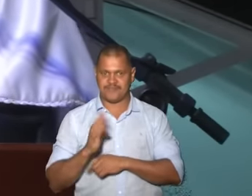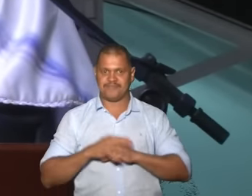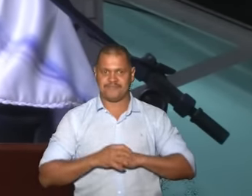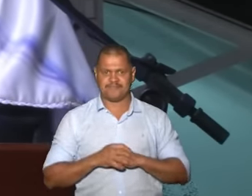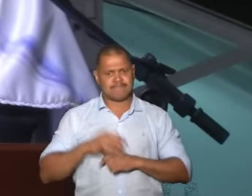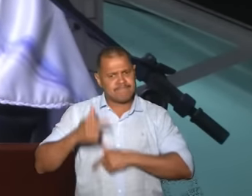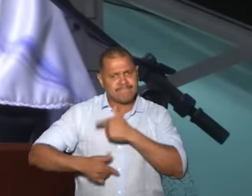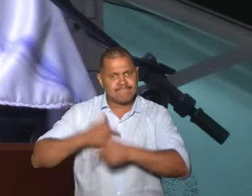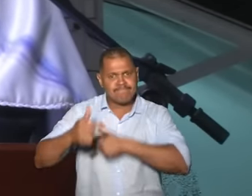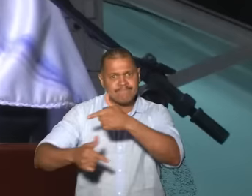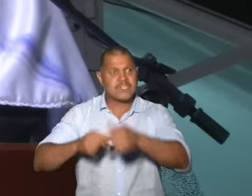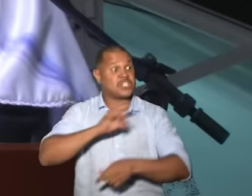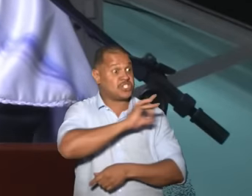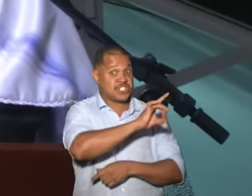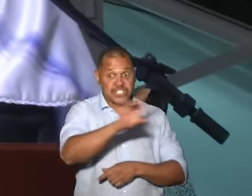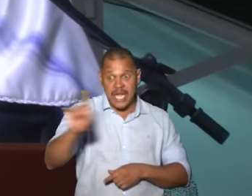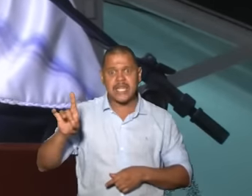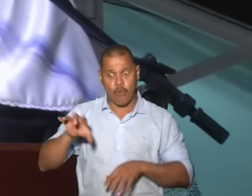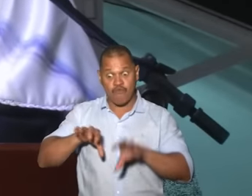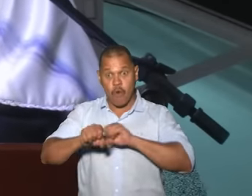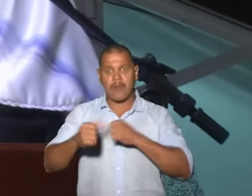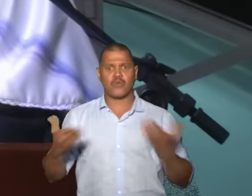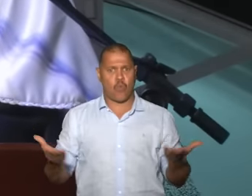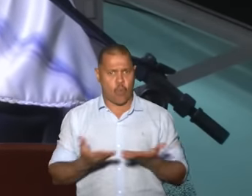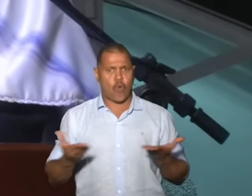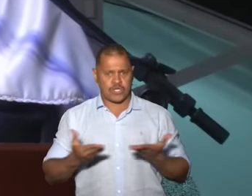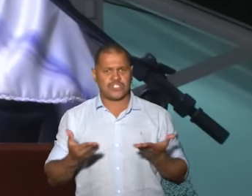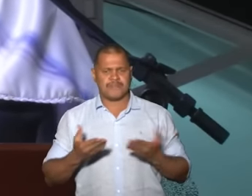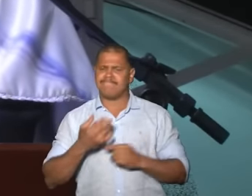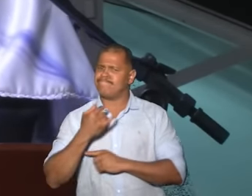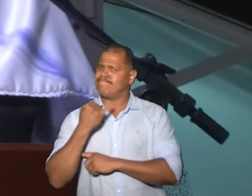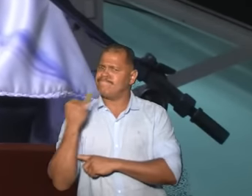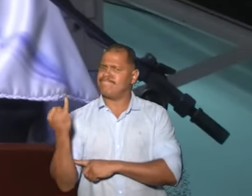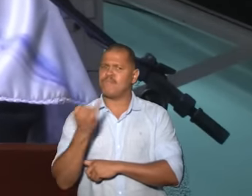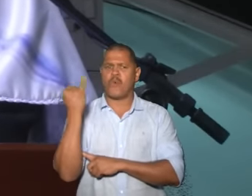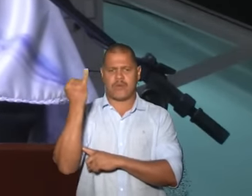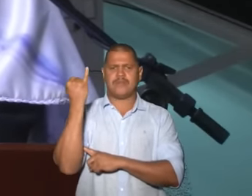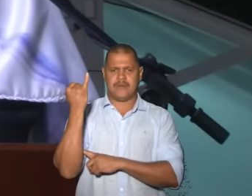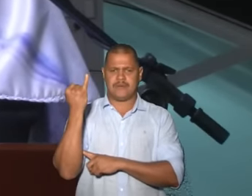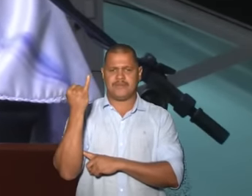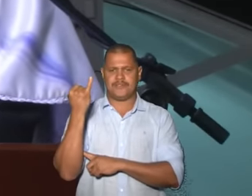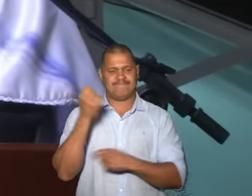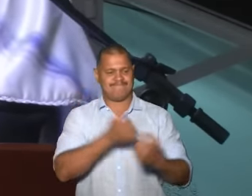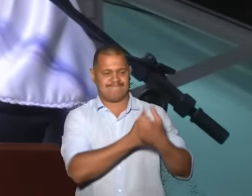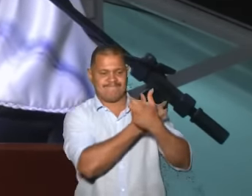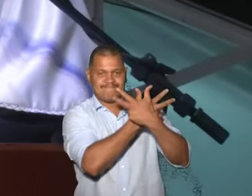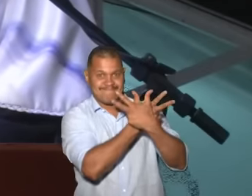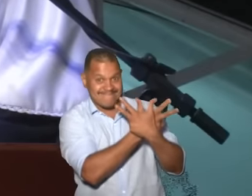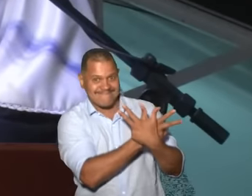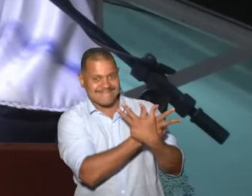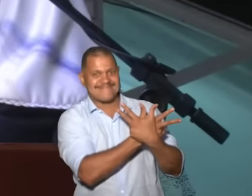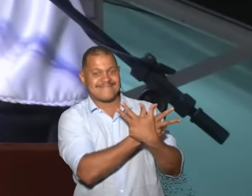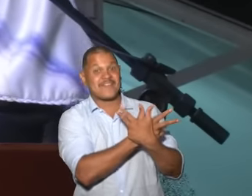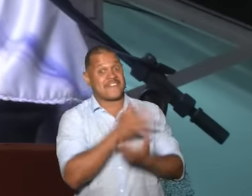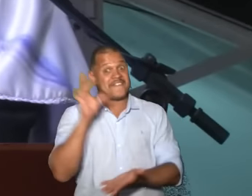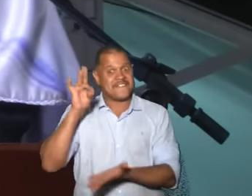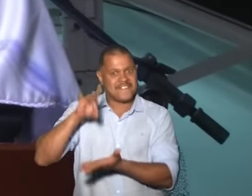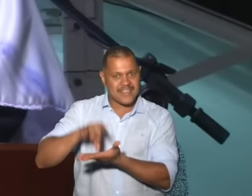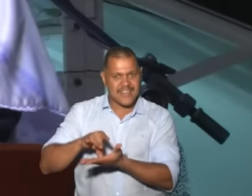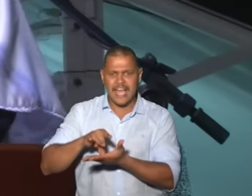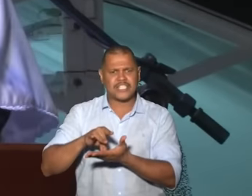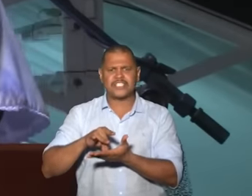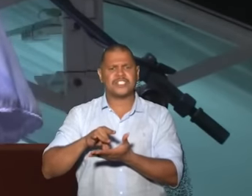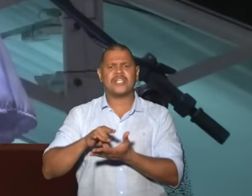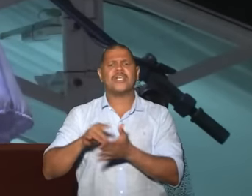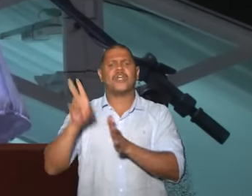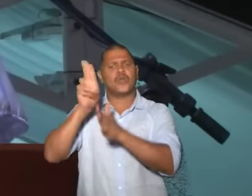na conquista de cada um de vocês, se manifesta a importância da nossa universidade e, na realidade, de todas